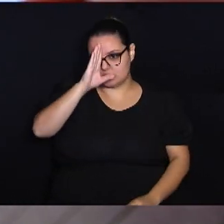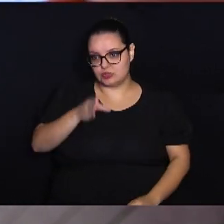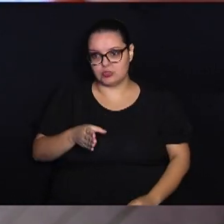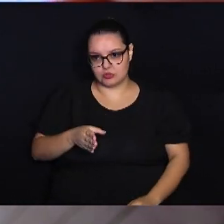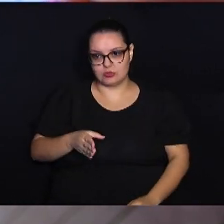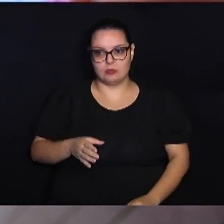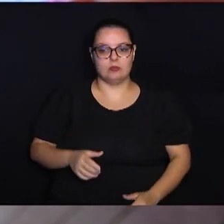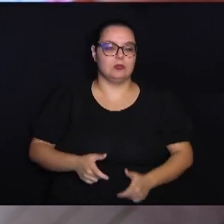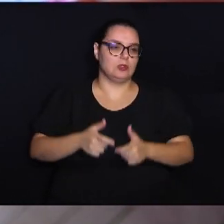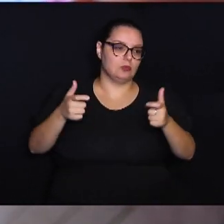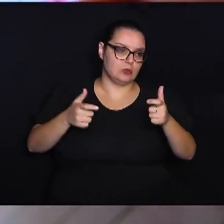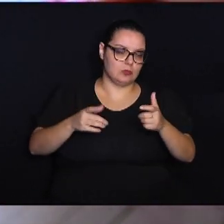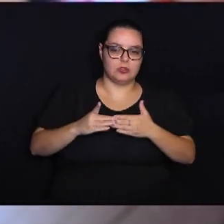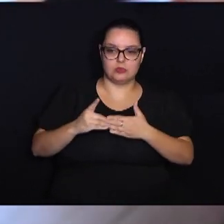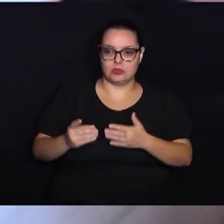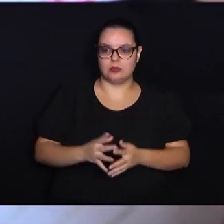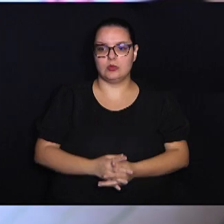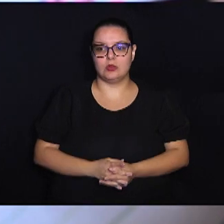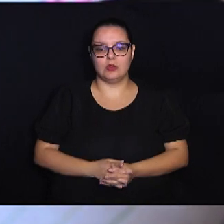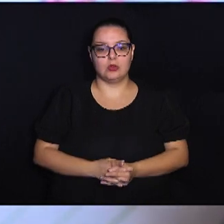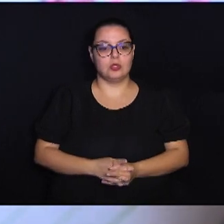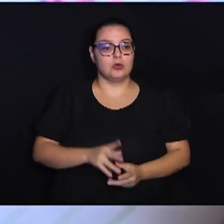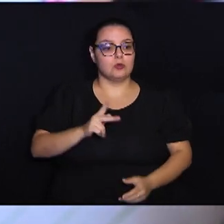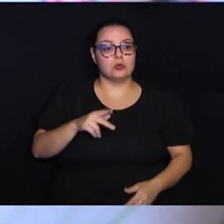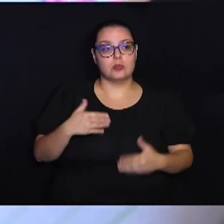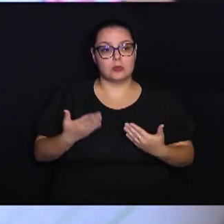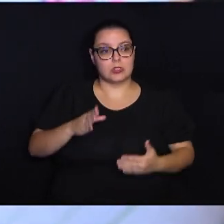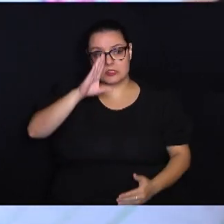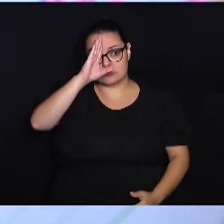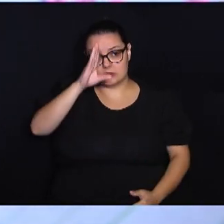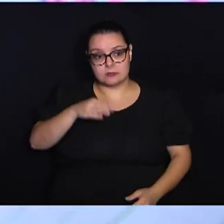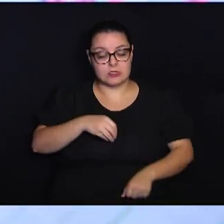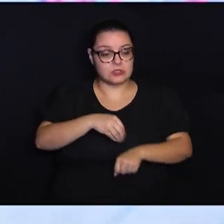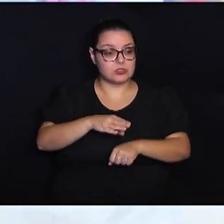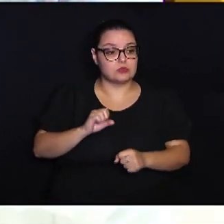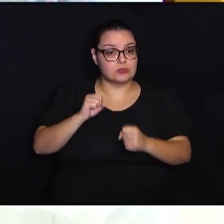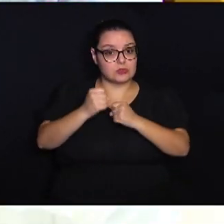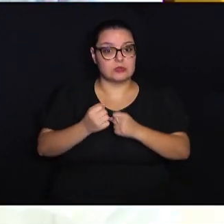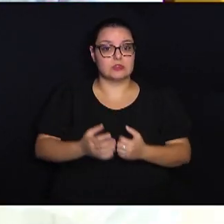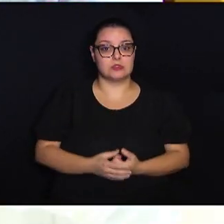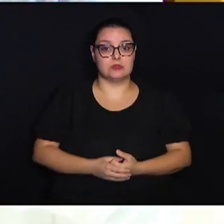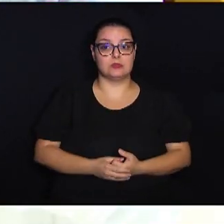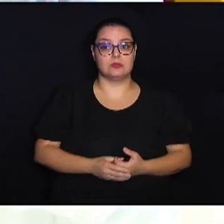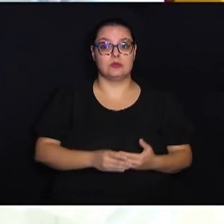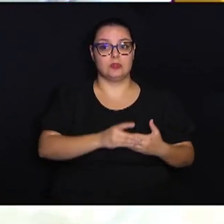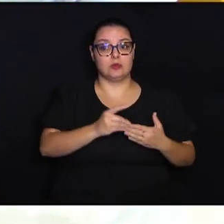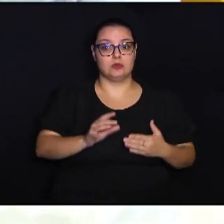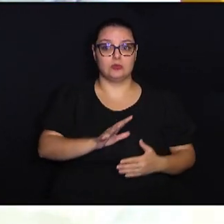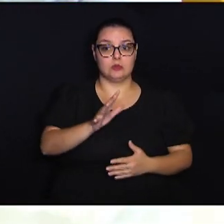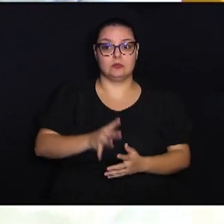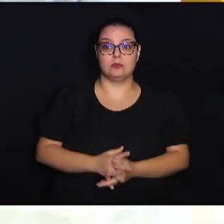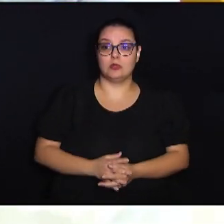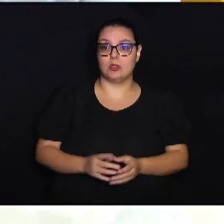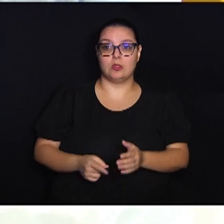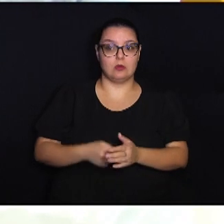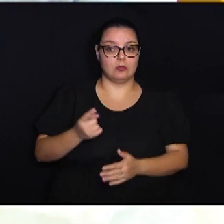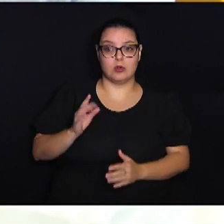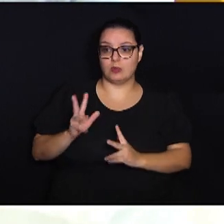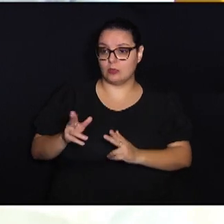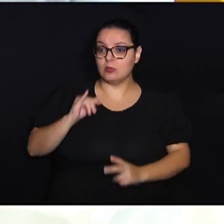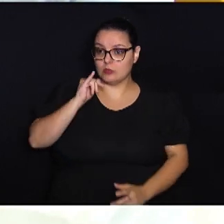16 pontos. O técnico Nelsinho Batista tem problemas porque o lateral esquerdo Gabriel Risso, com desgaste, foi poupado, já